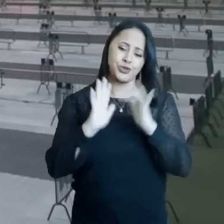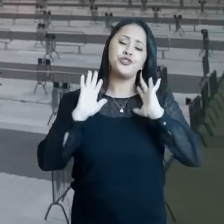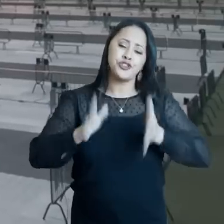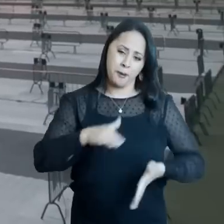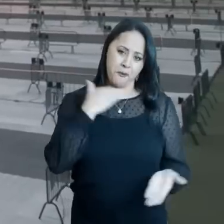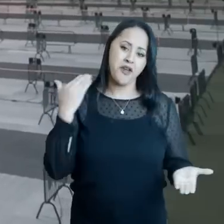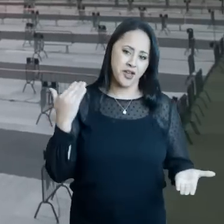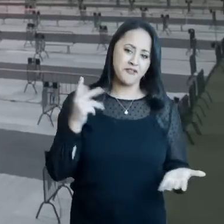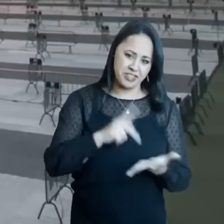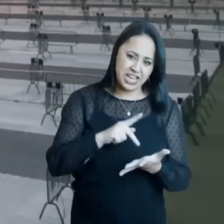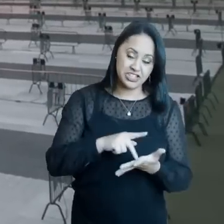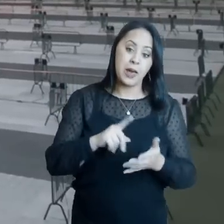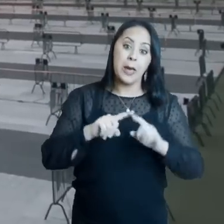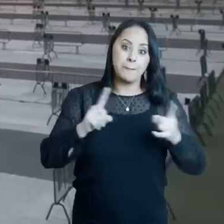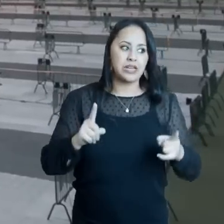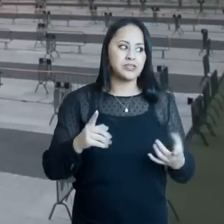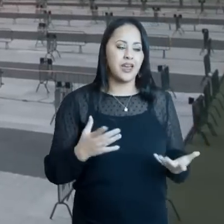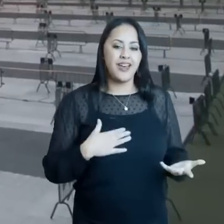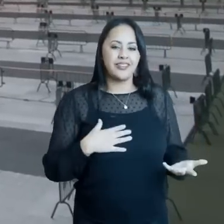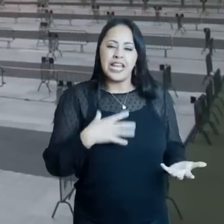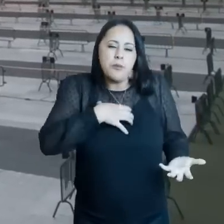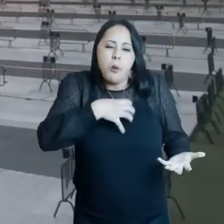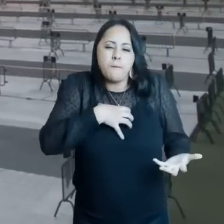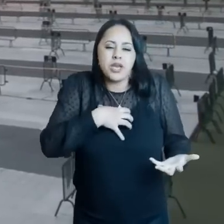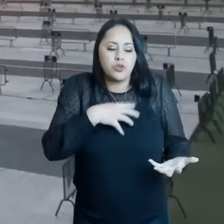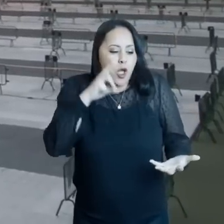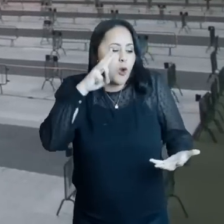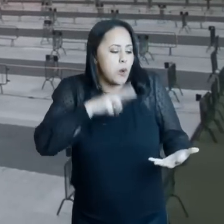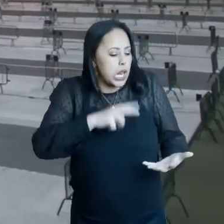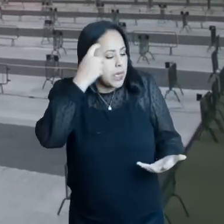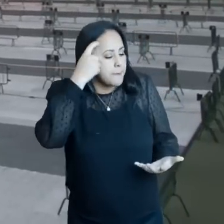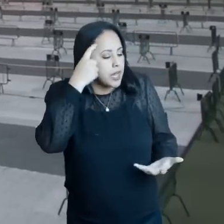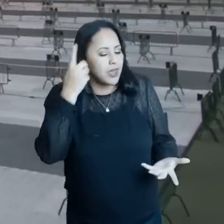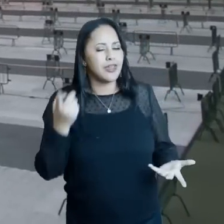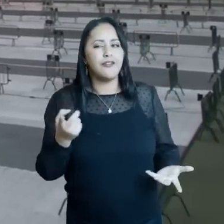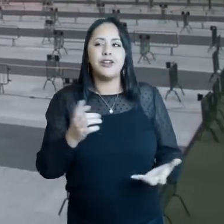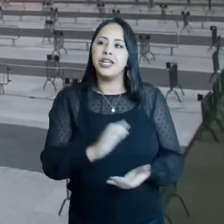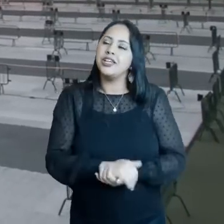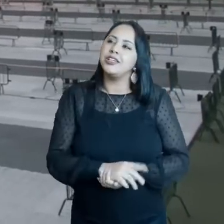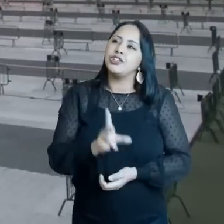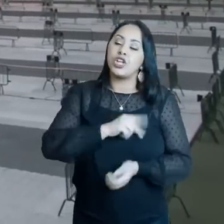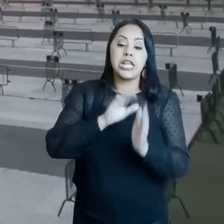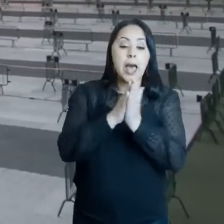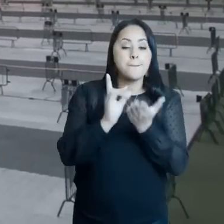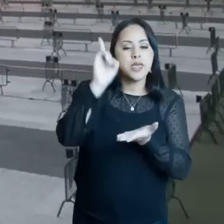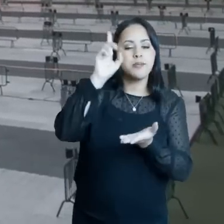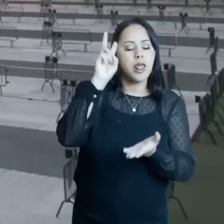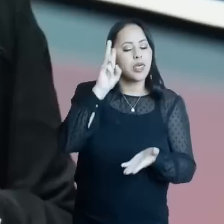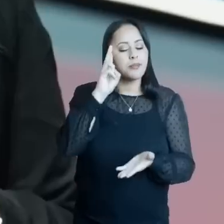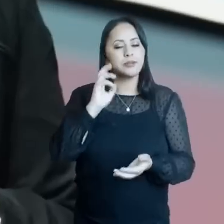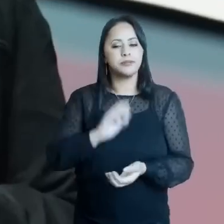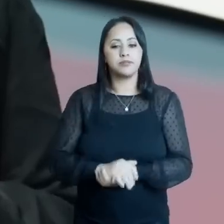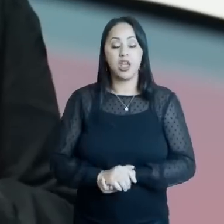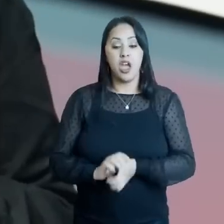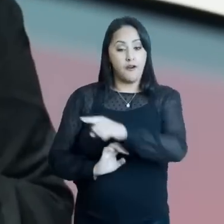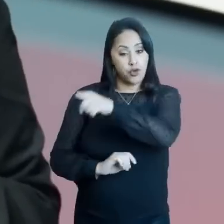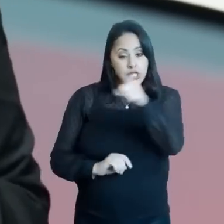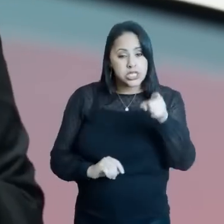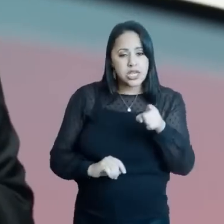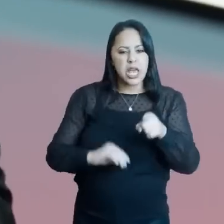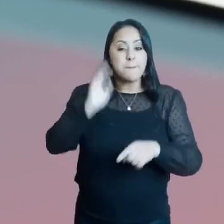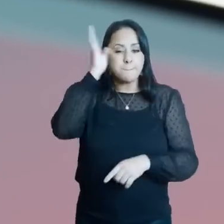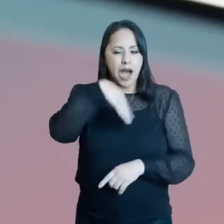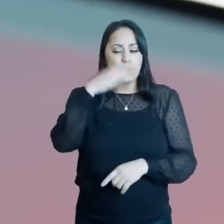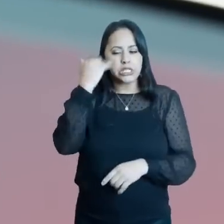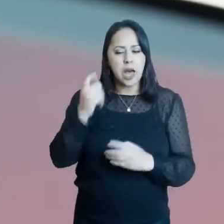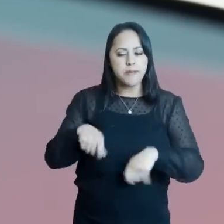nós. Mas naquele momento ali, aí me veio aquela passagem das Escrituras que diz o seguinte, se vós que sois maus sabeis